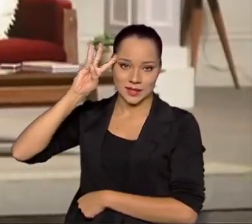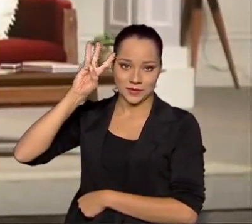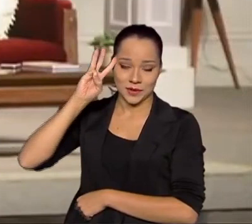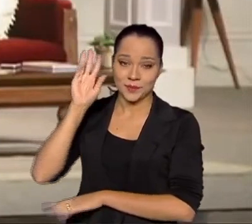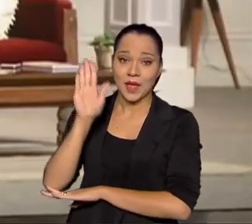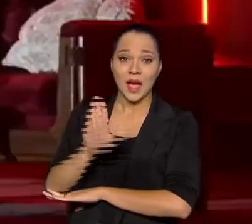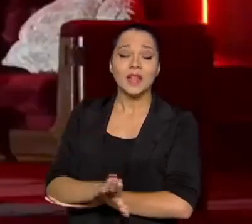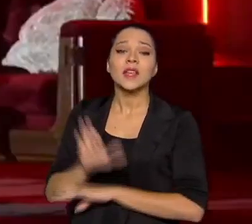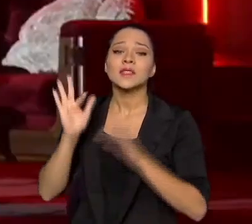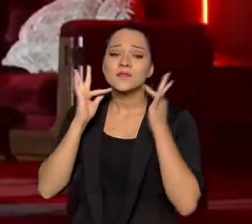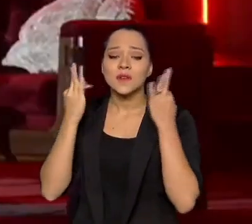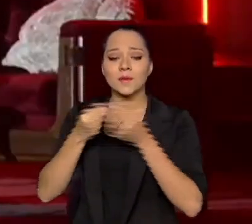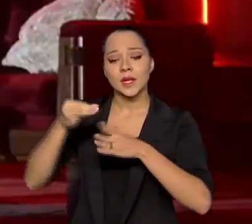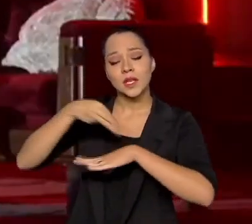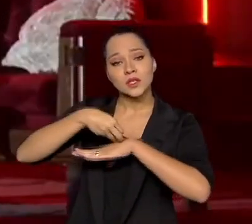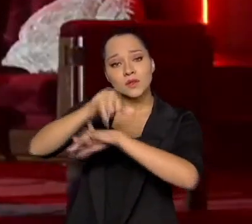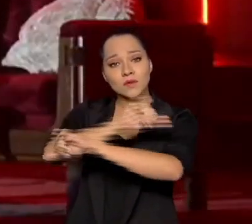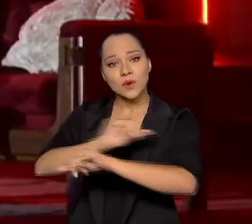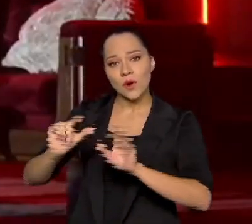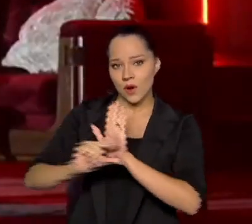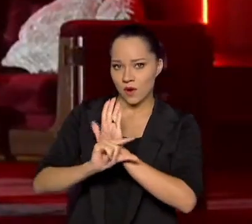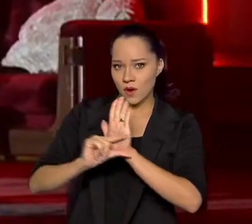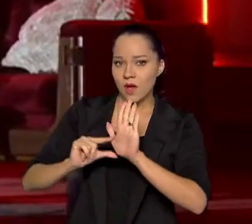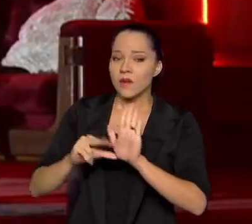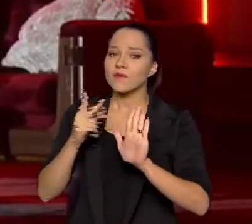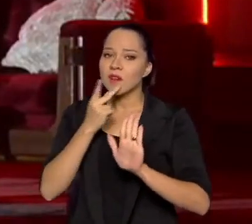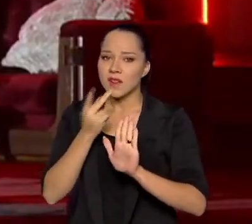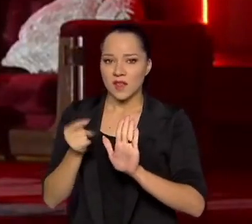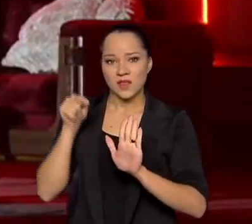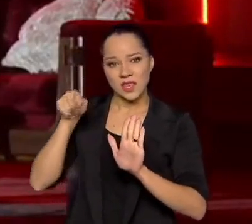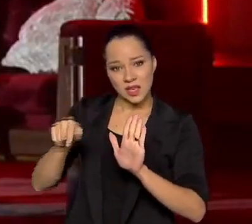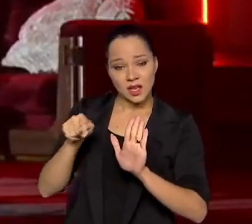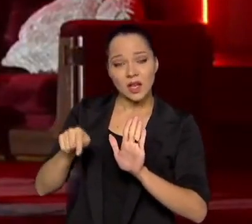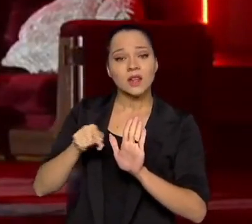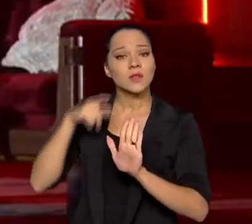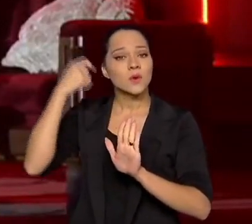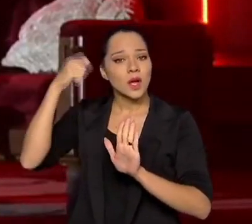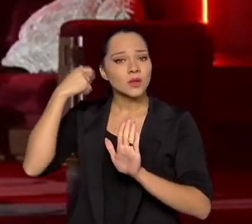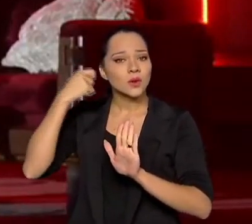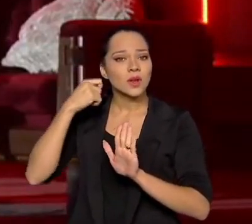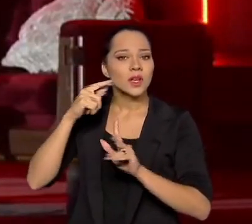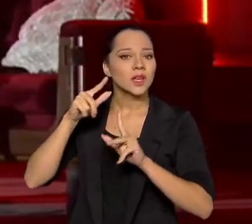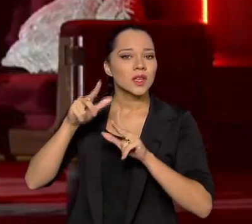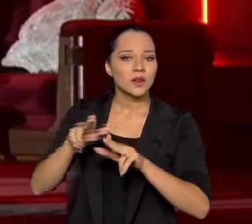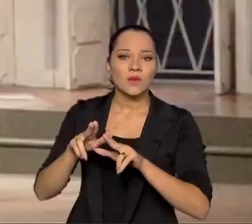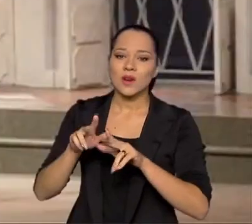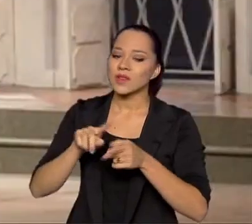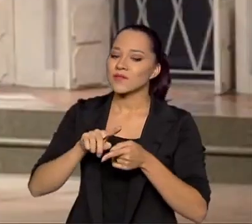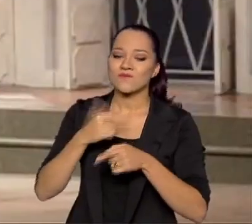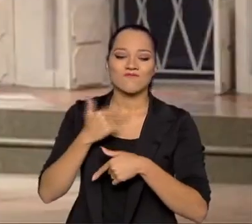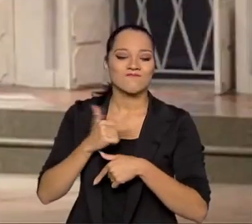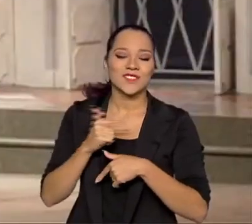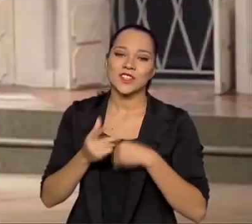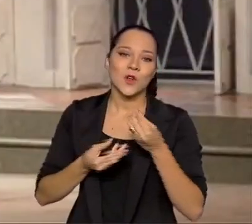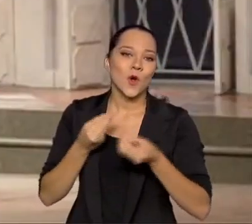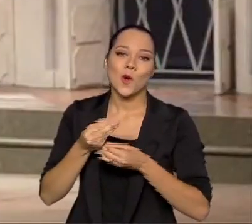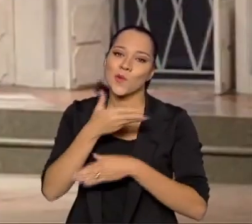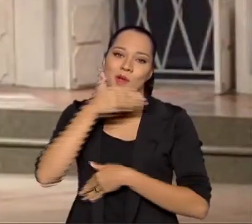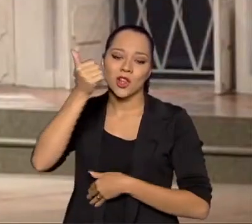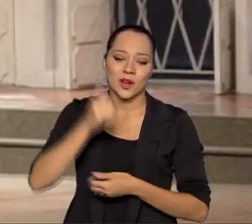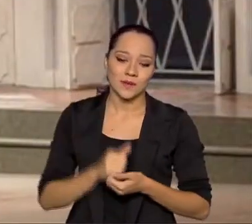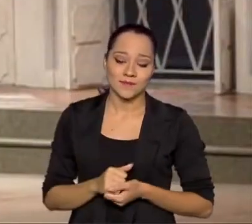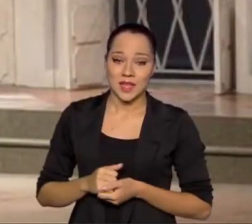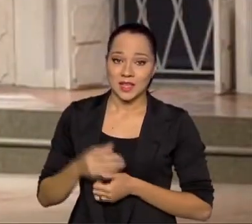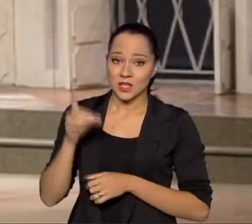a tarde, a família divulgou uma nota classificando o quadro clínico do ator como irreversível. Segundo a nota, desde